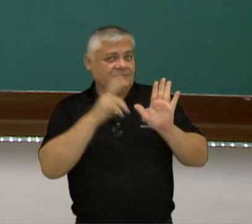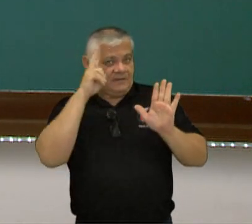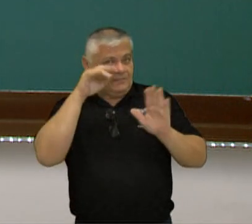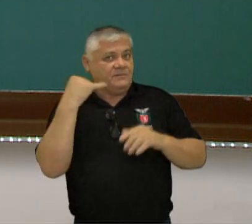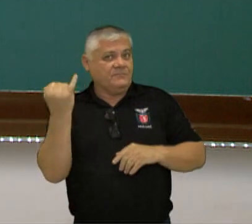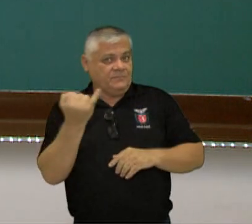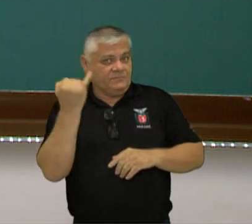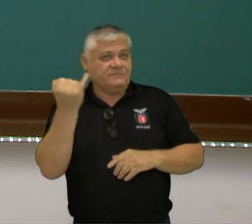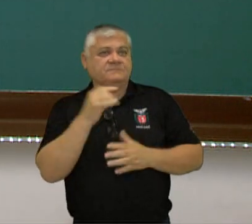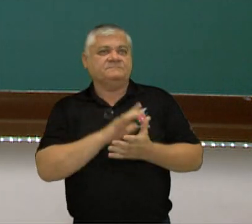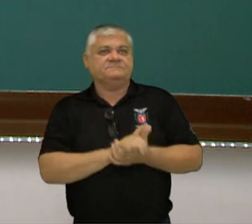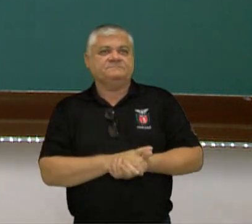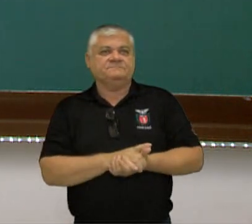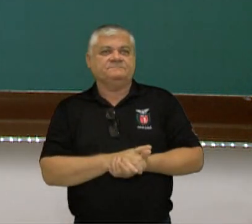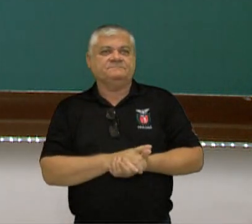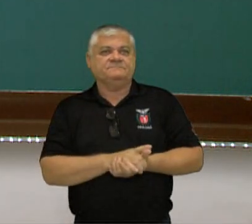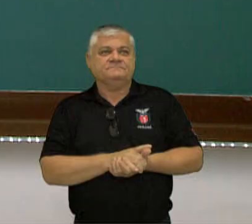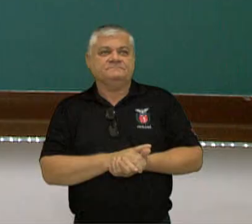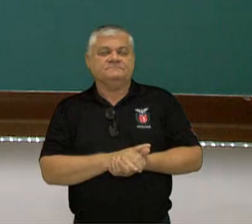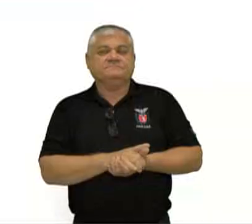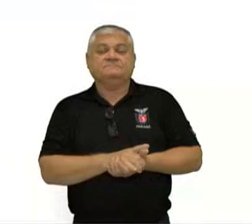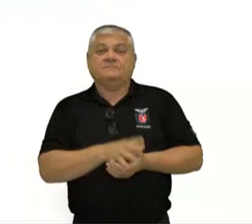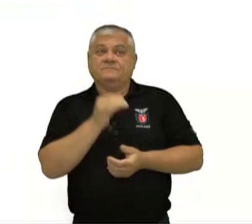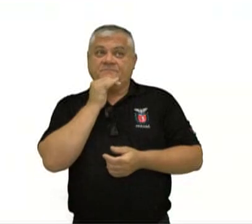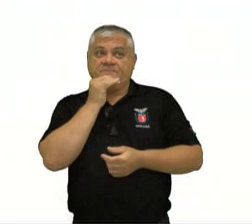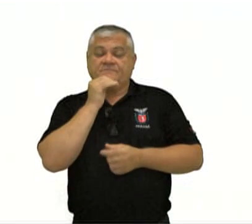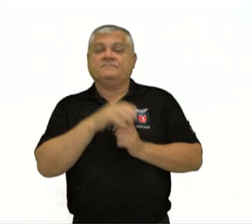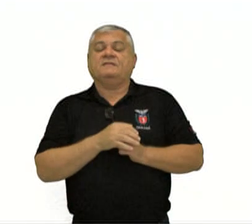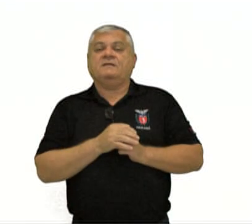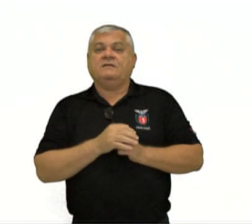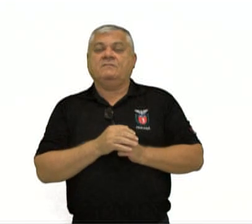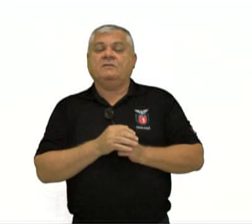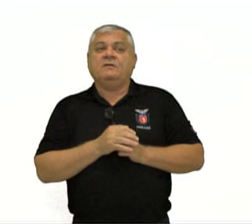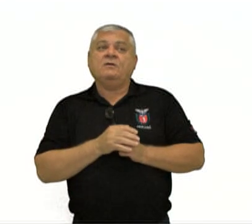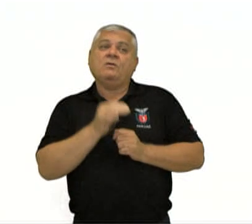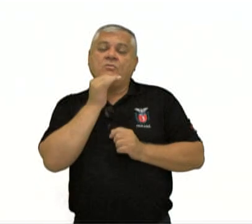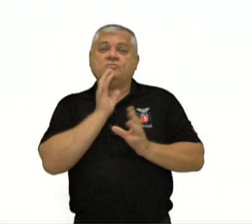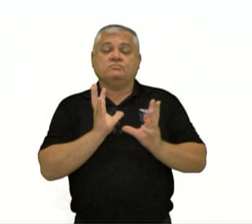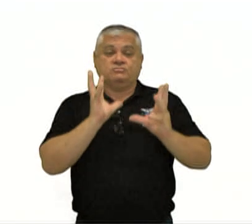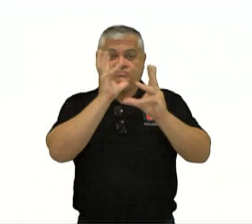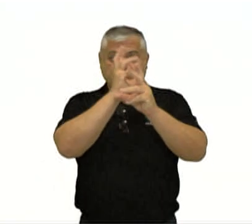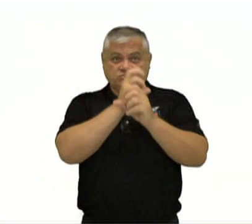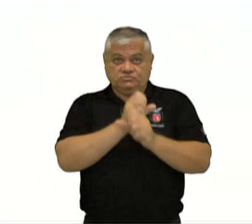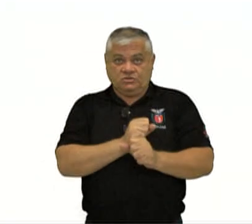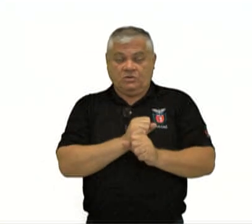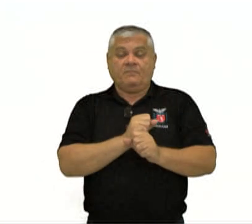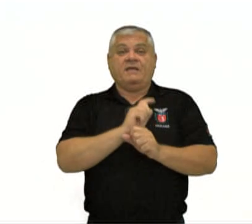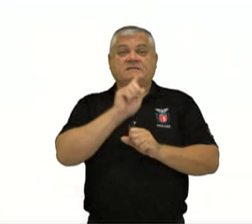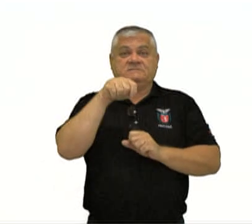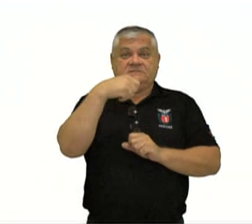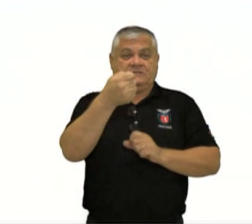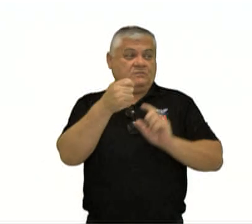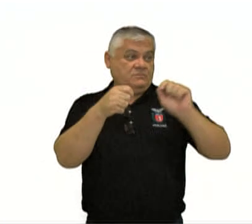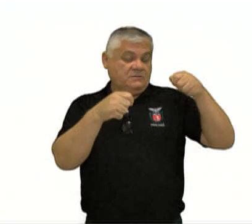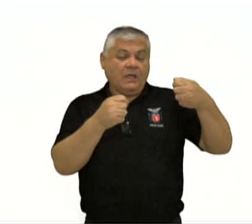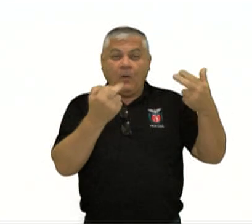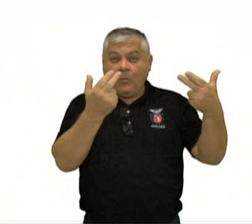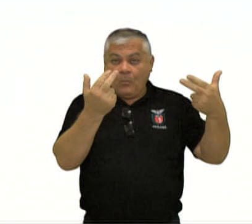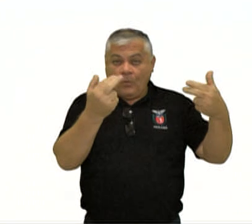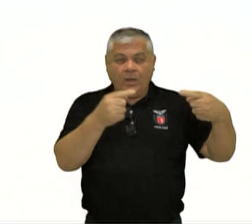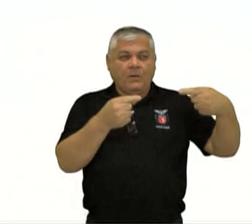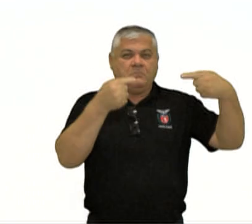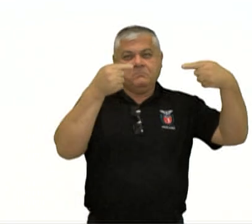importantíssima na aula de hoje. Então, a regrinha diz: quando a gente está somando números que têm sinal igual,